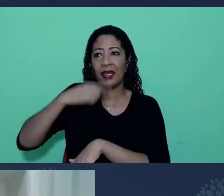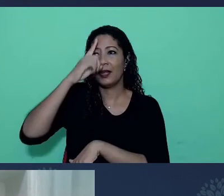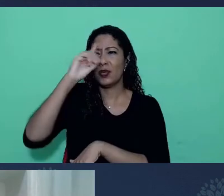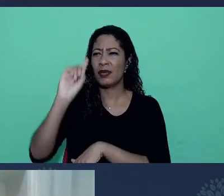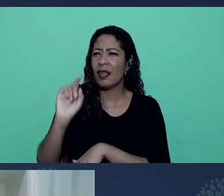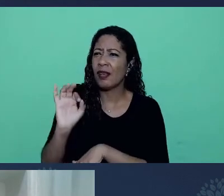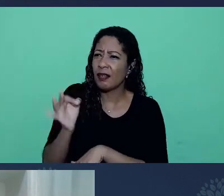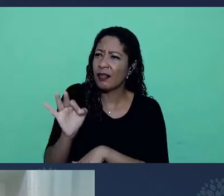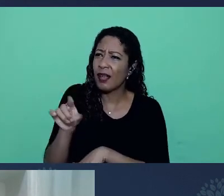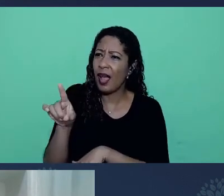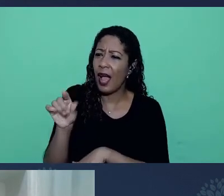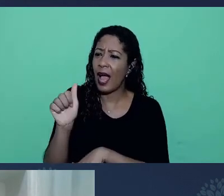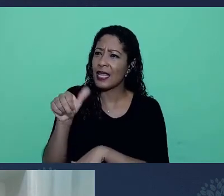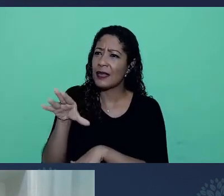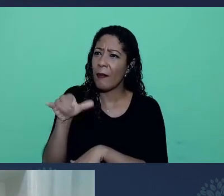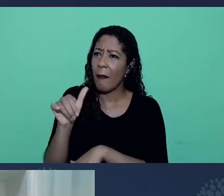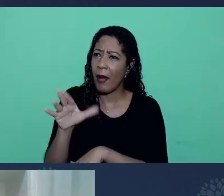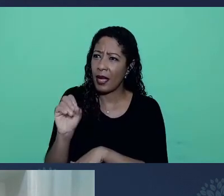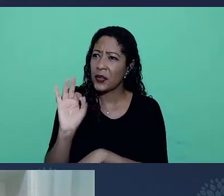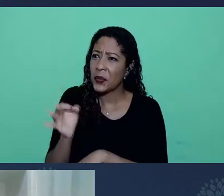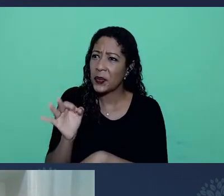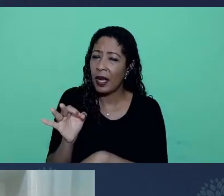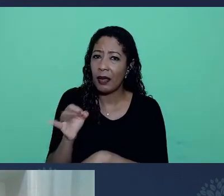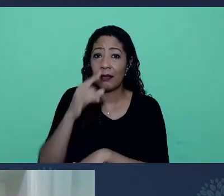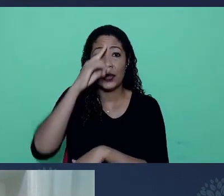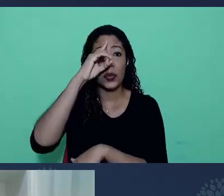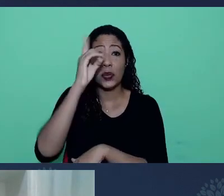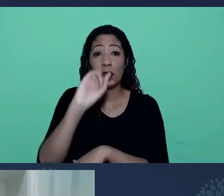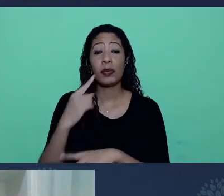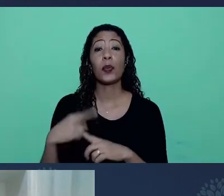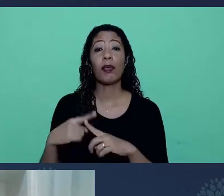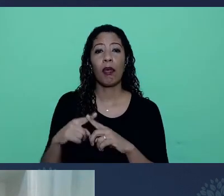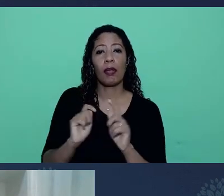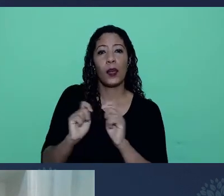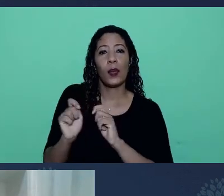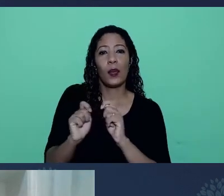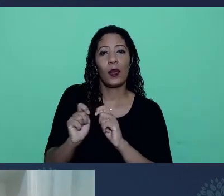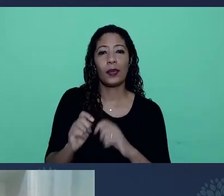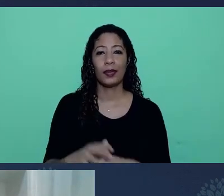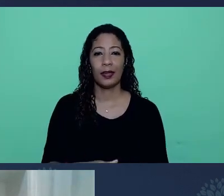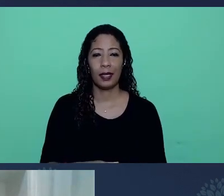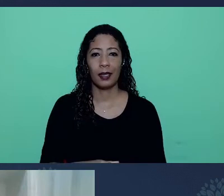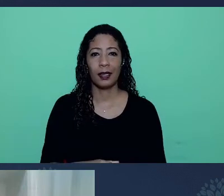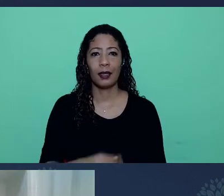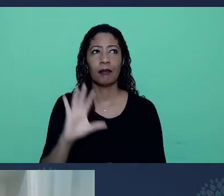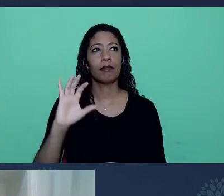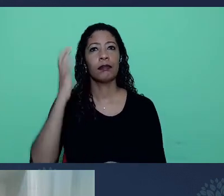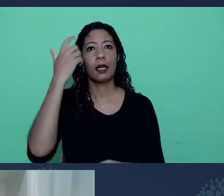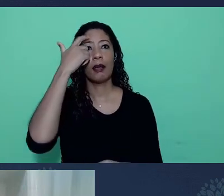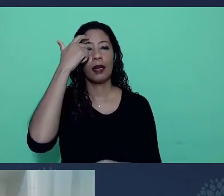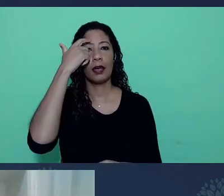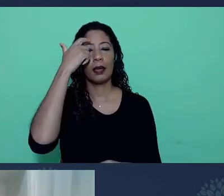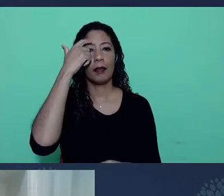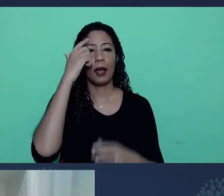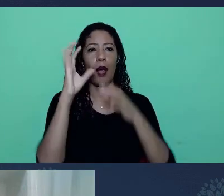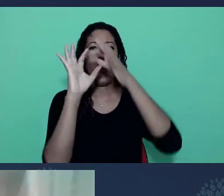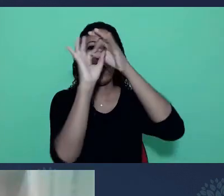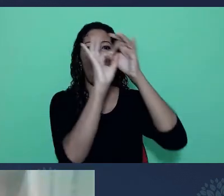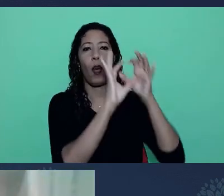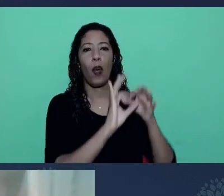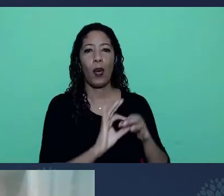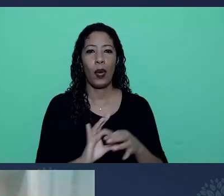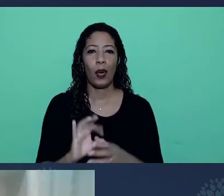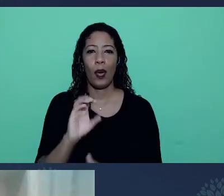Tá? Então, é uma situação... Alguns dos nossos atletas, agora, lembrando das Olimpíadas, alguns de